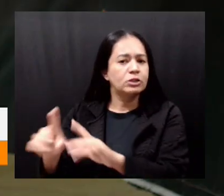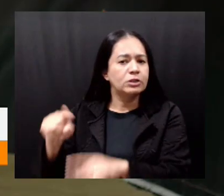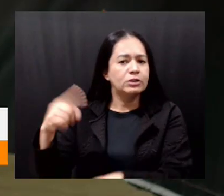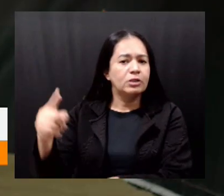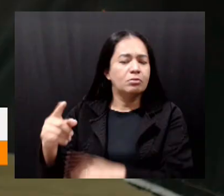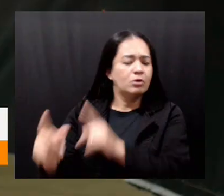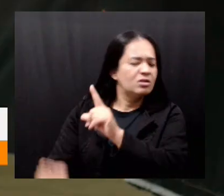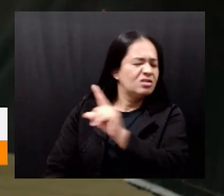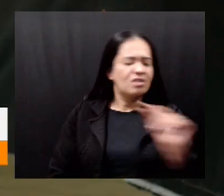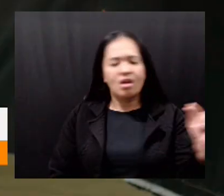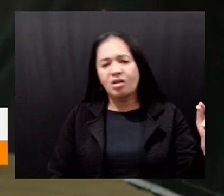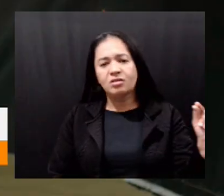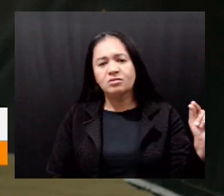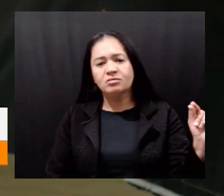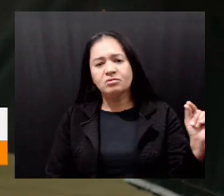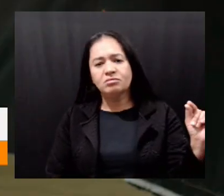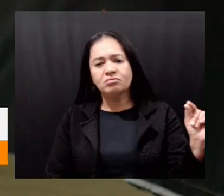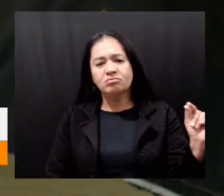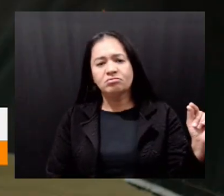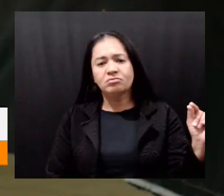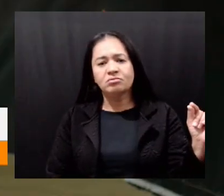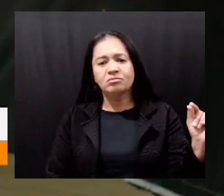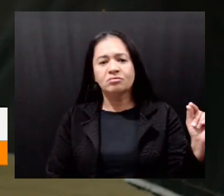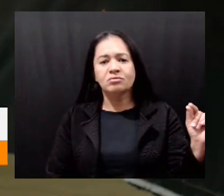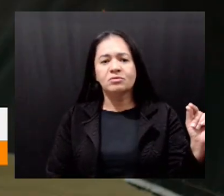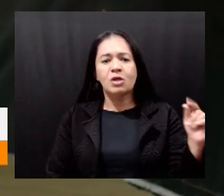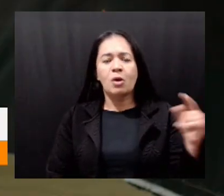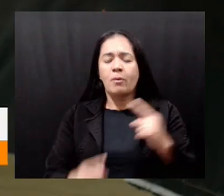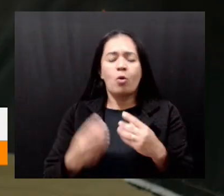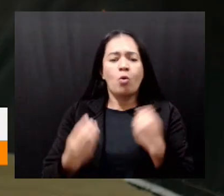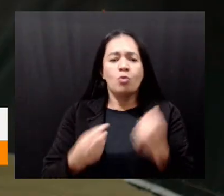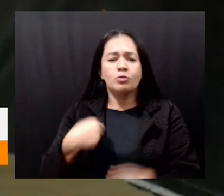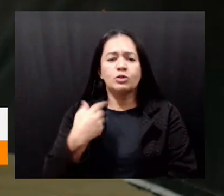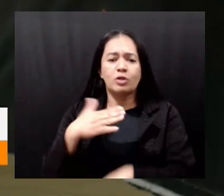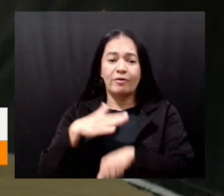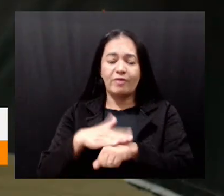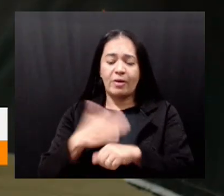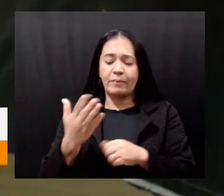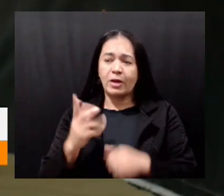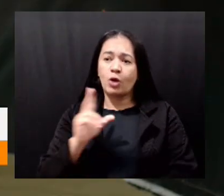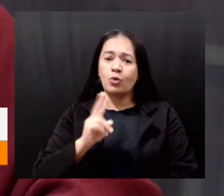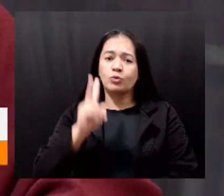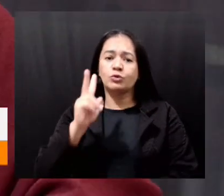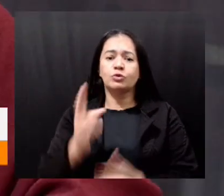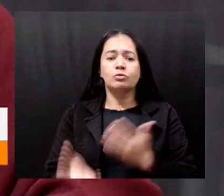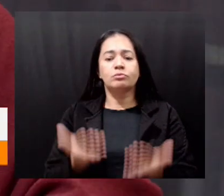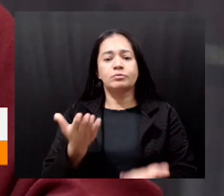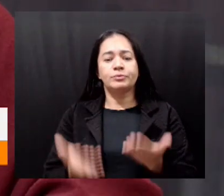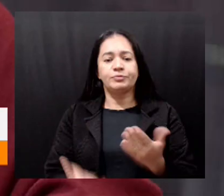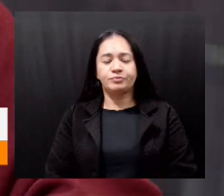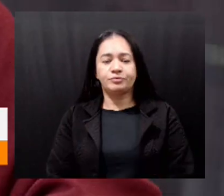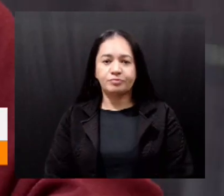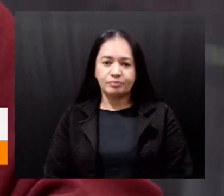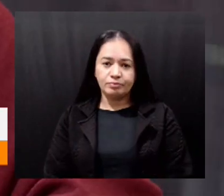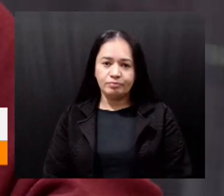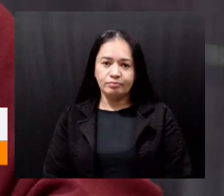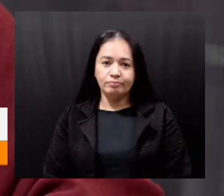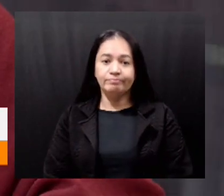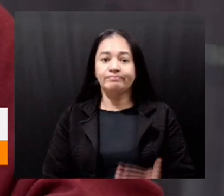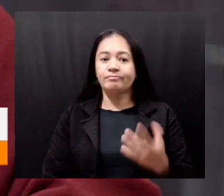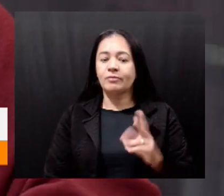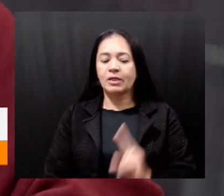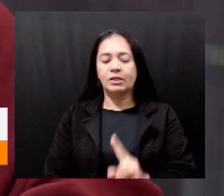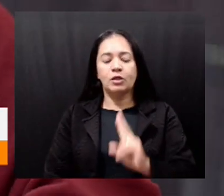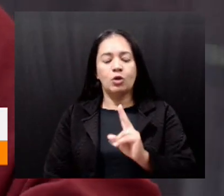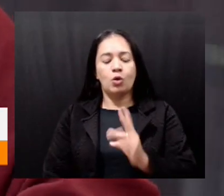dessa linha de raciocínio. Como é que a gente faz para manter o equilíbrio? Olha, eu acho que o equilíbrio é sempre o caminho,